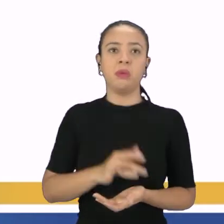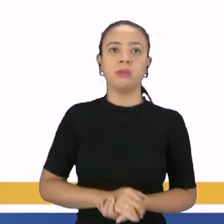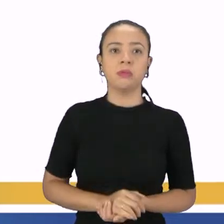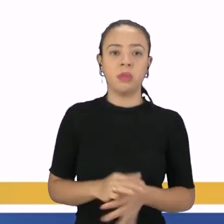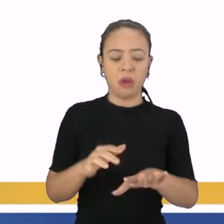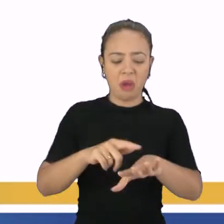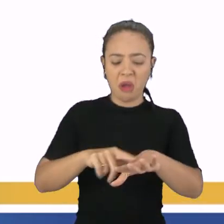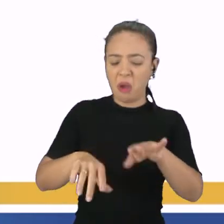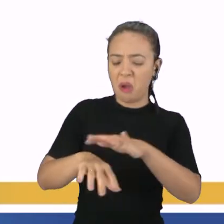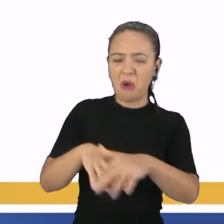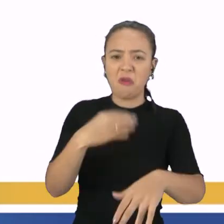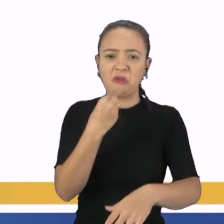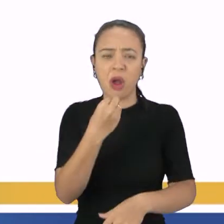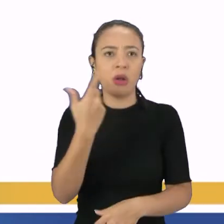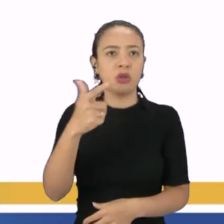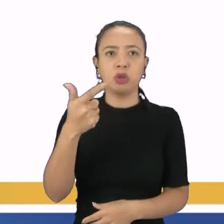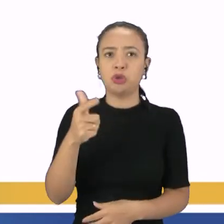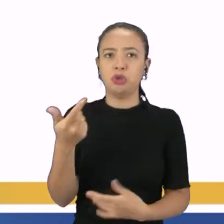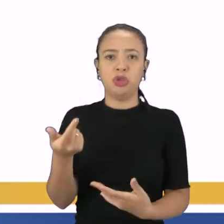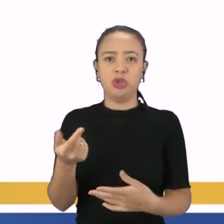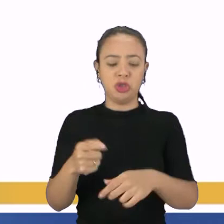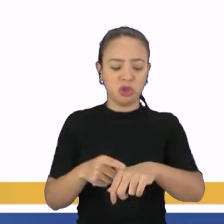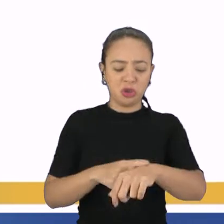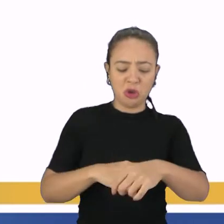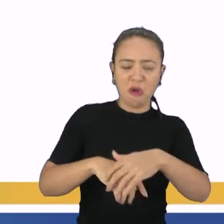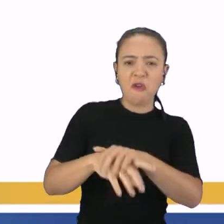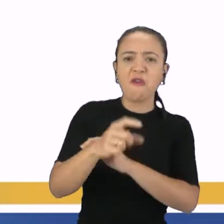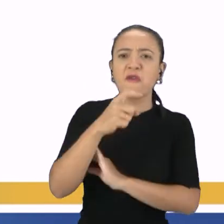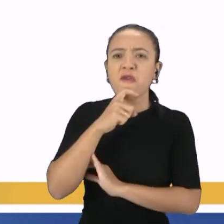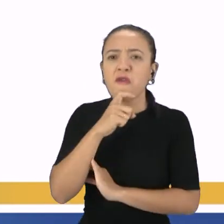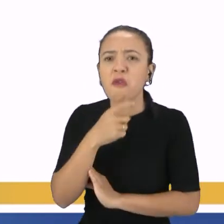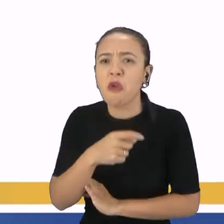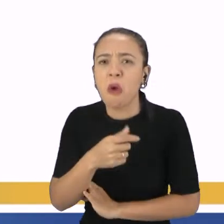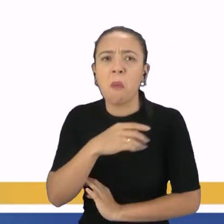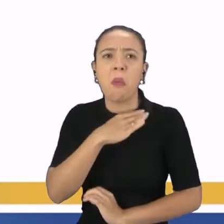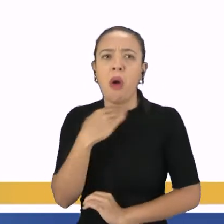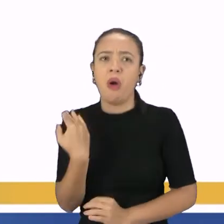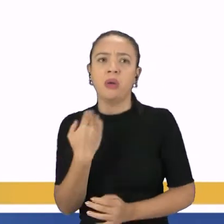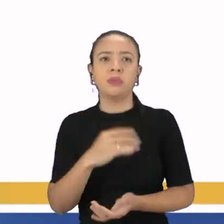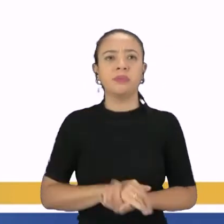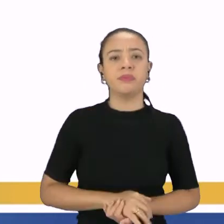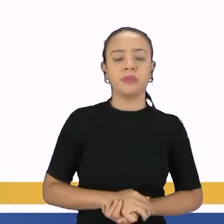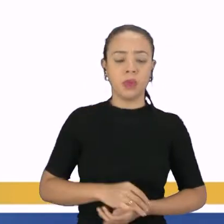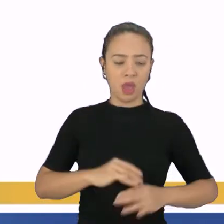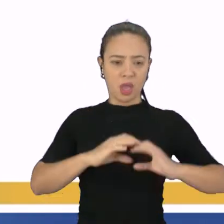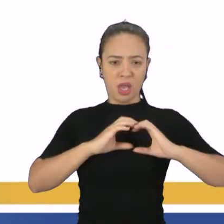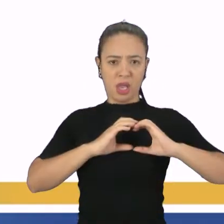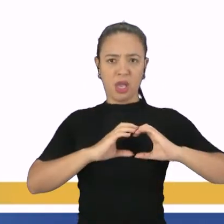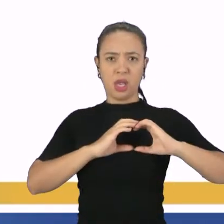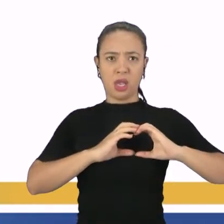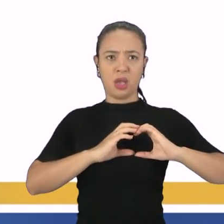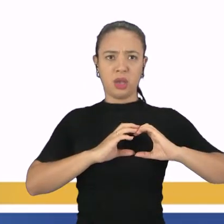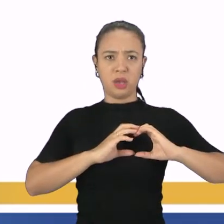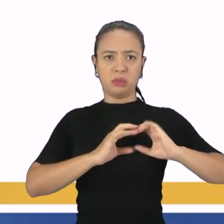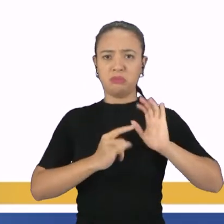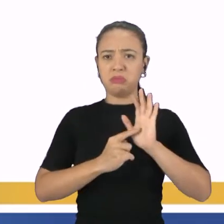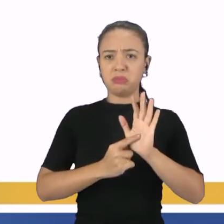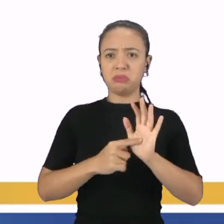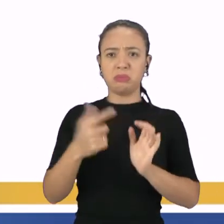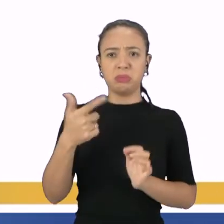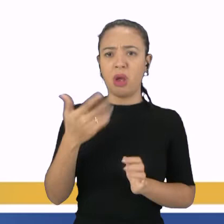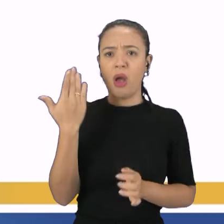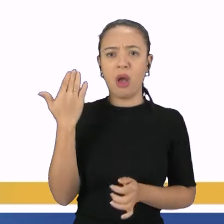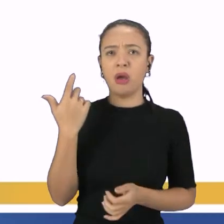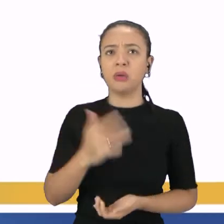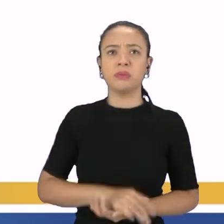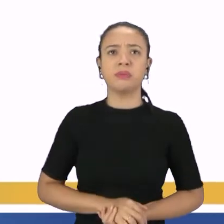força, tão parada e frias e mortas. Eu não tinha este coração que nem se mostra.